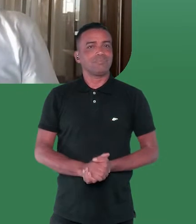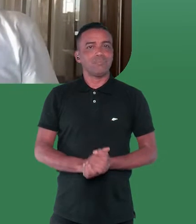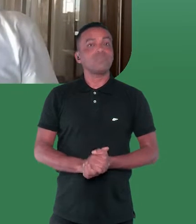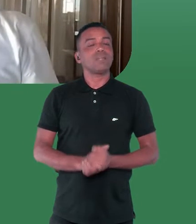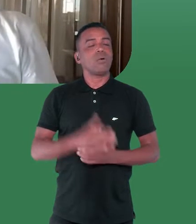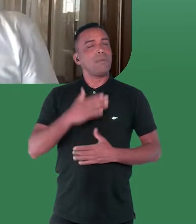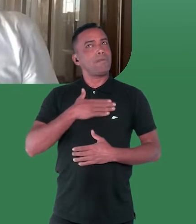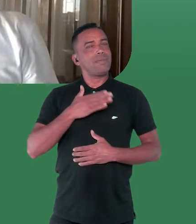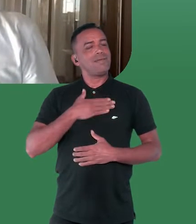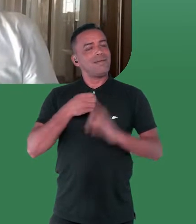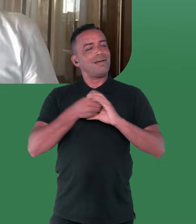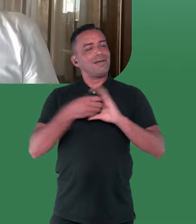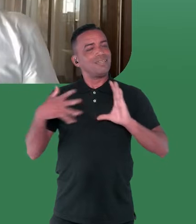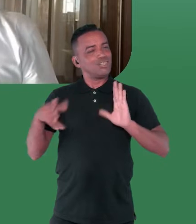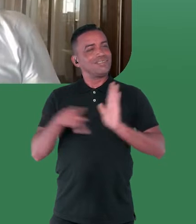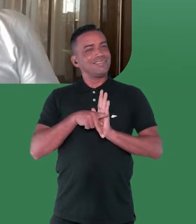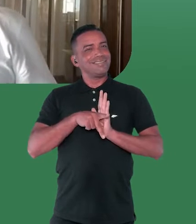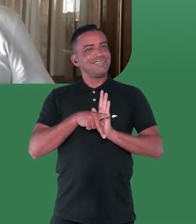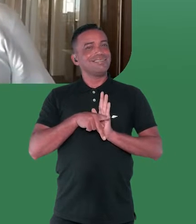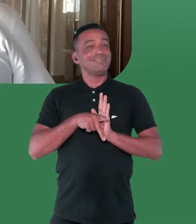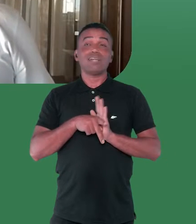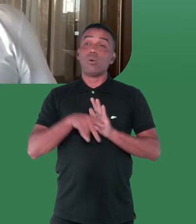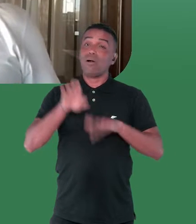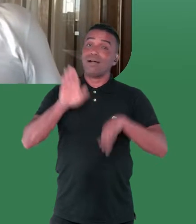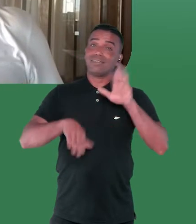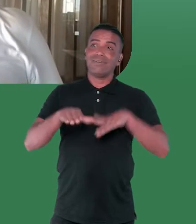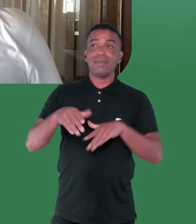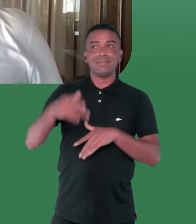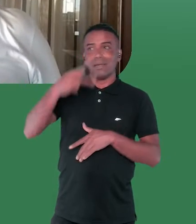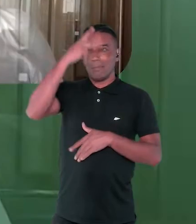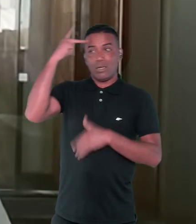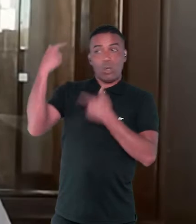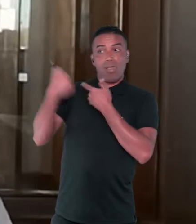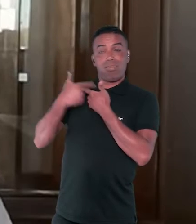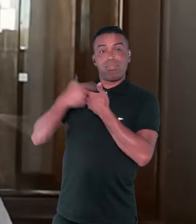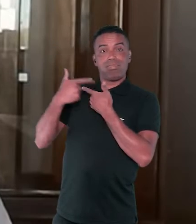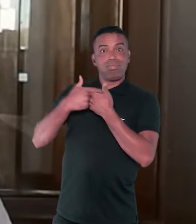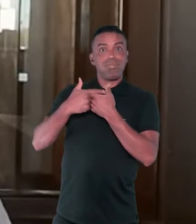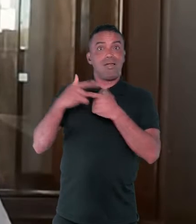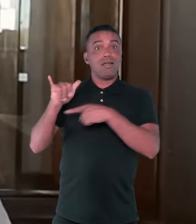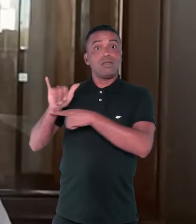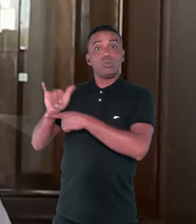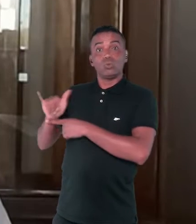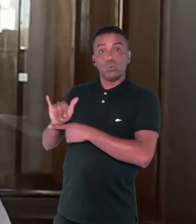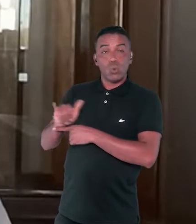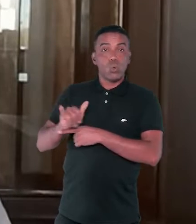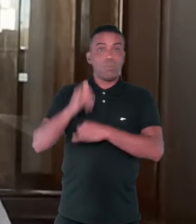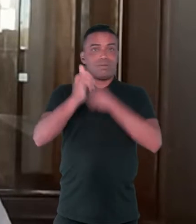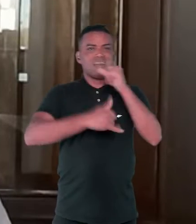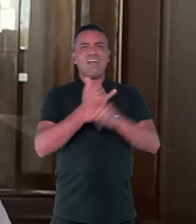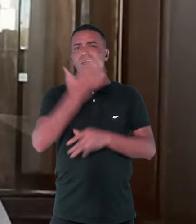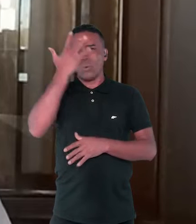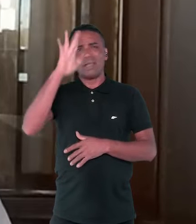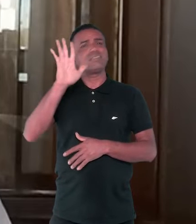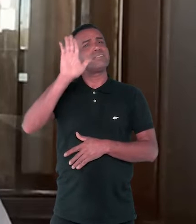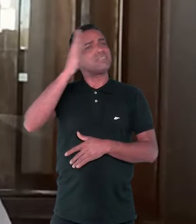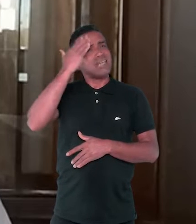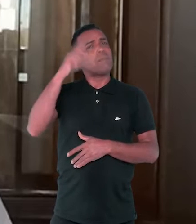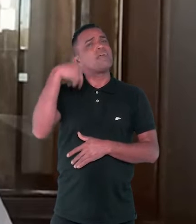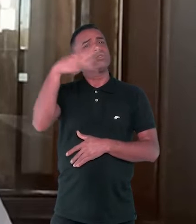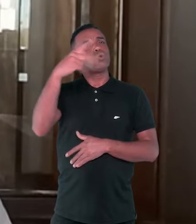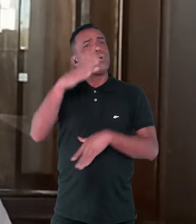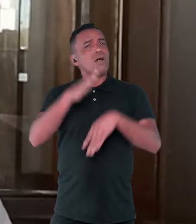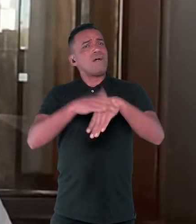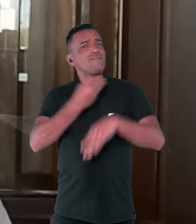outra característica minha, sabe? De vez em quando alguém me xinga lá no YouTube, lá na internet. Pô, ninguém quer saber da sua vida.